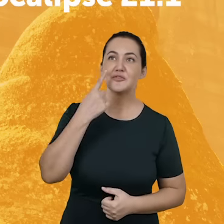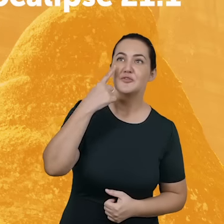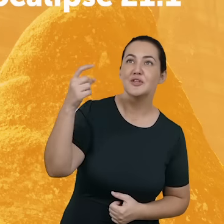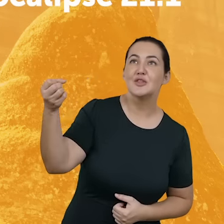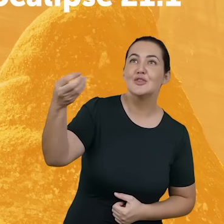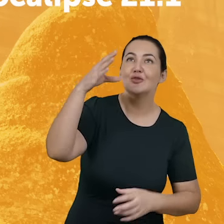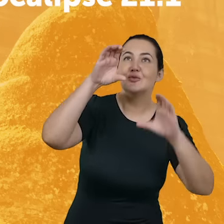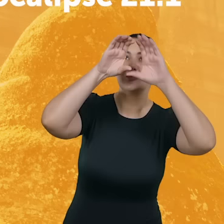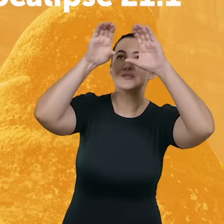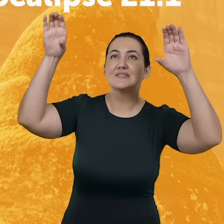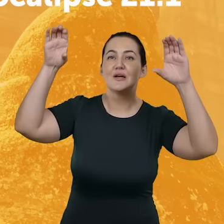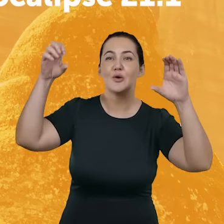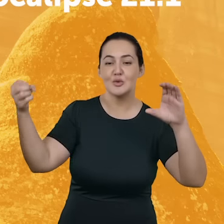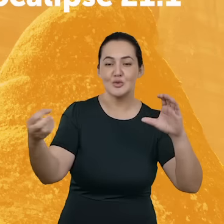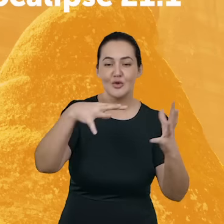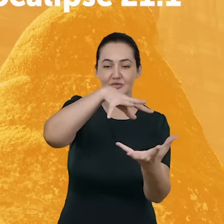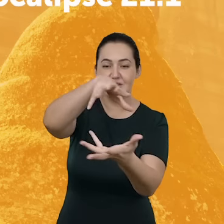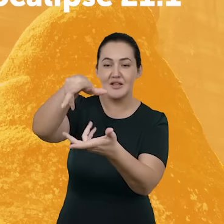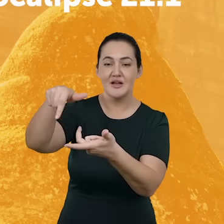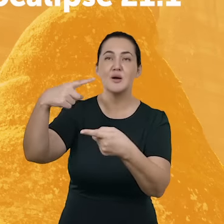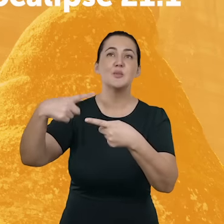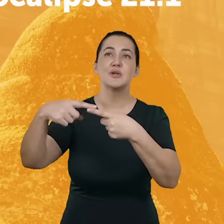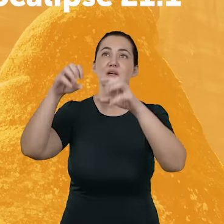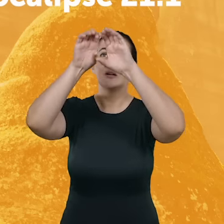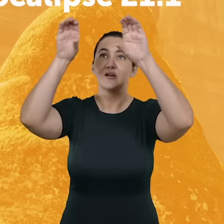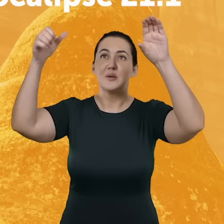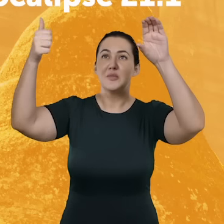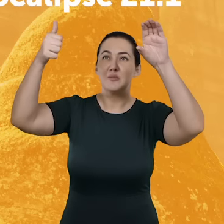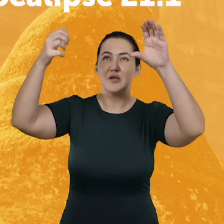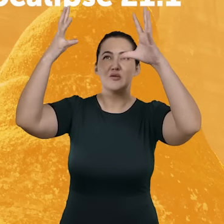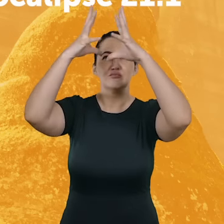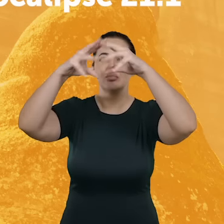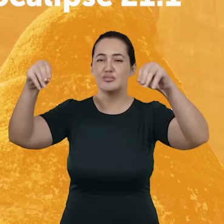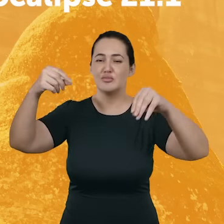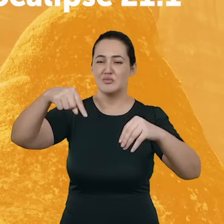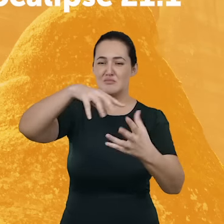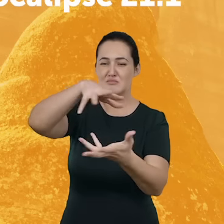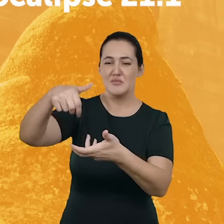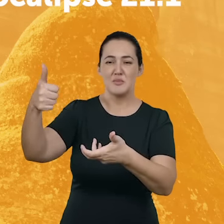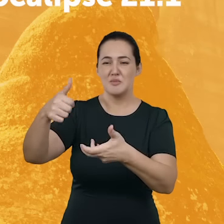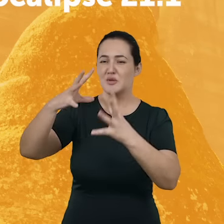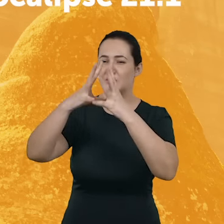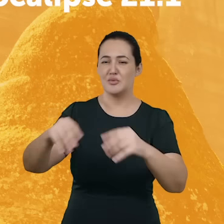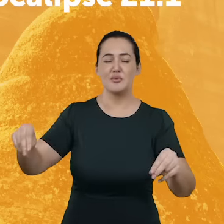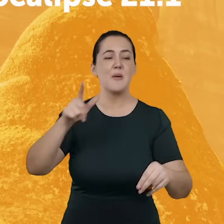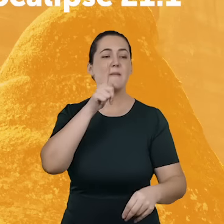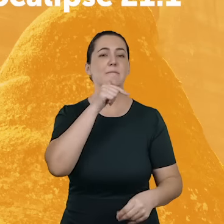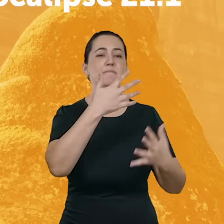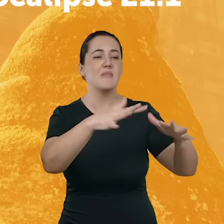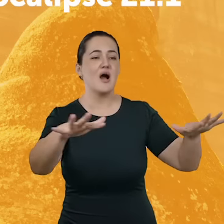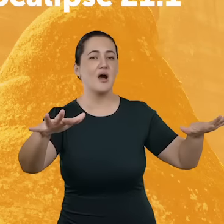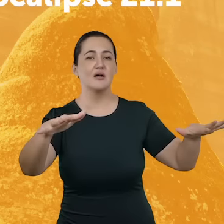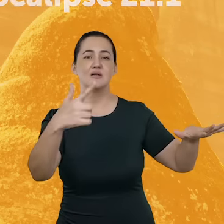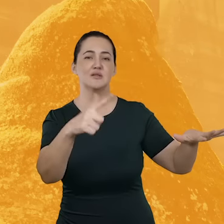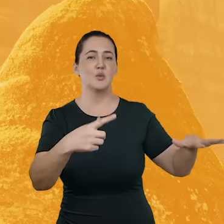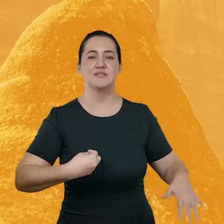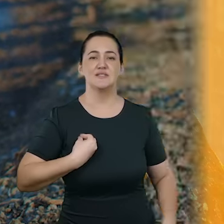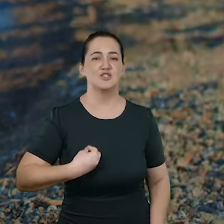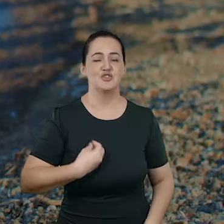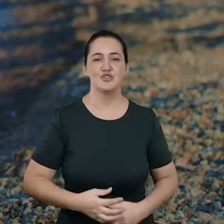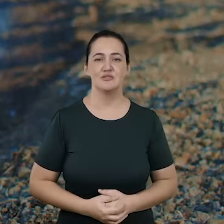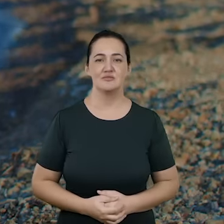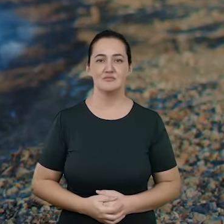Vi novo céu e nova terra, pois o primeiro céu e a primeira terra passaram, e o mar já não existe. Fique